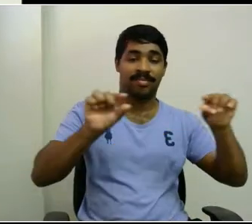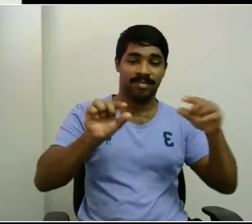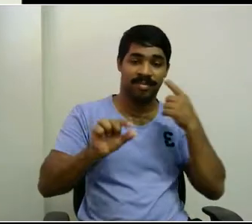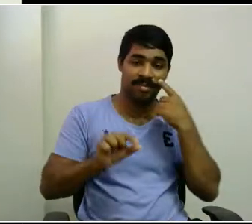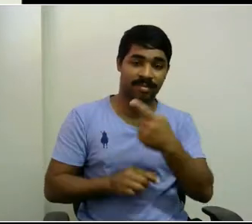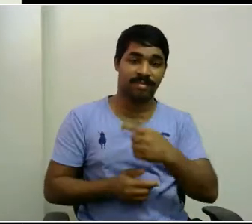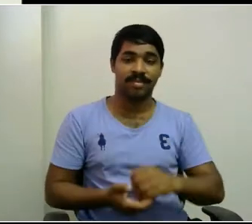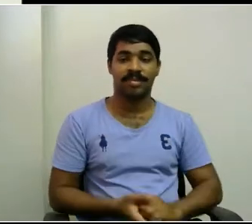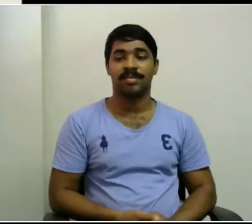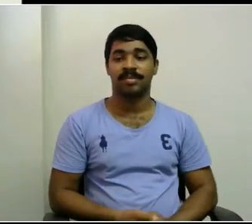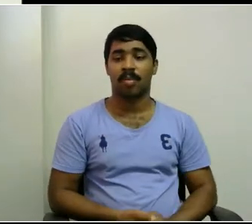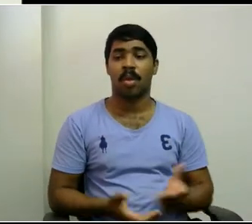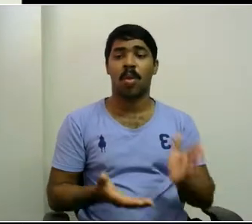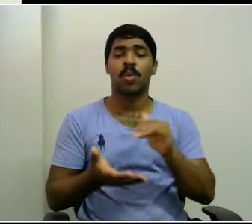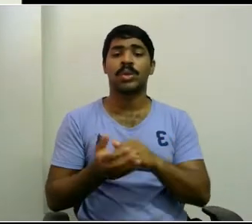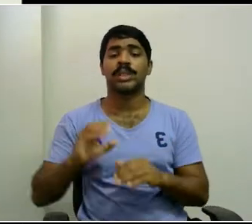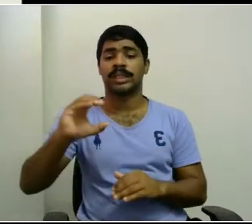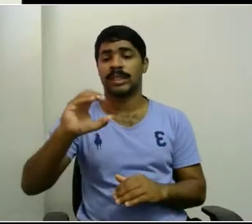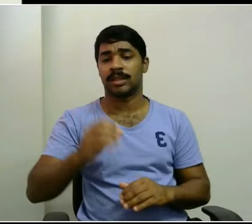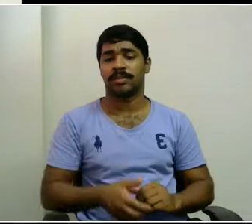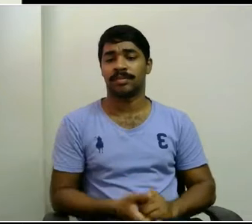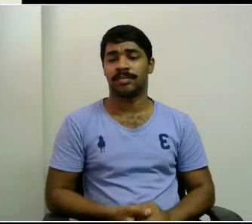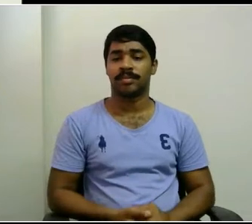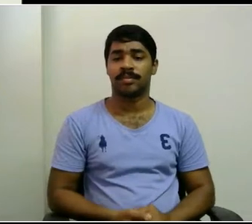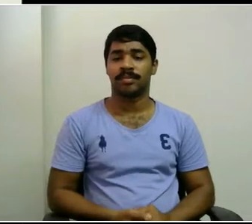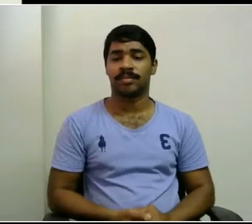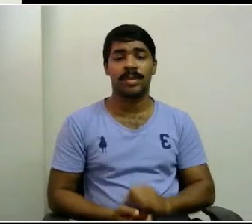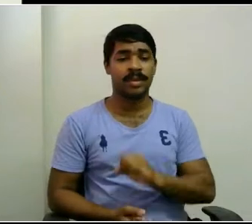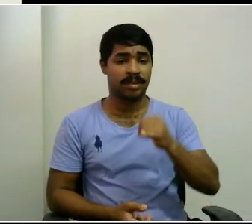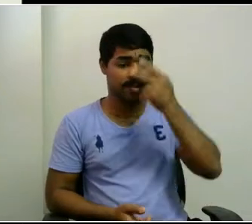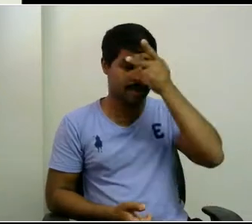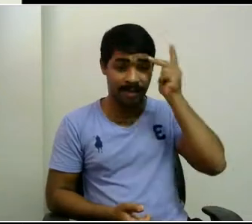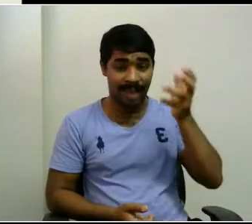Qual é o número mínimo de biscoitos que devem ser consumidos para que sejam ingeridos